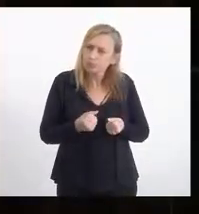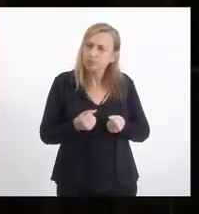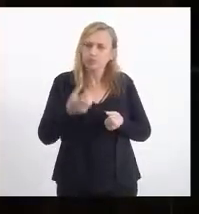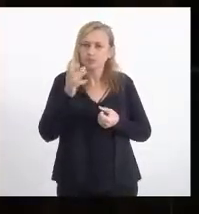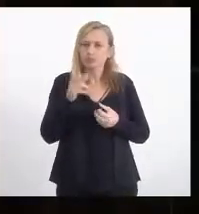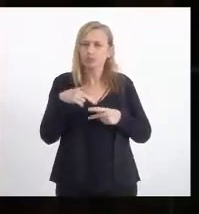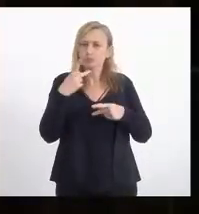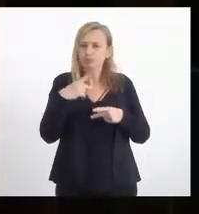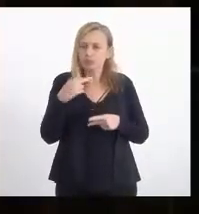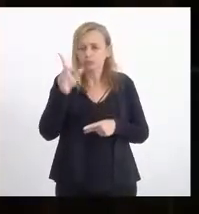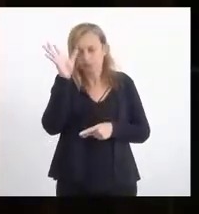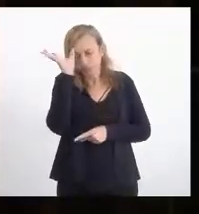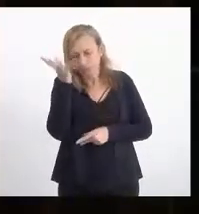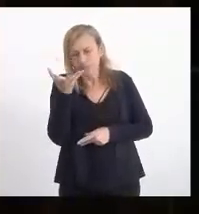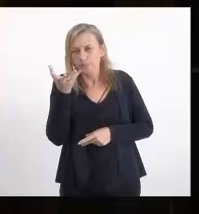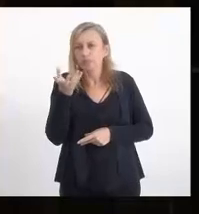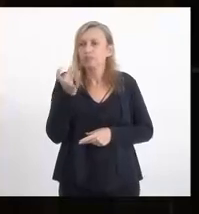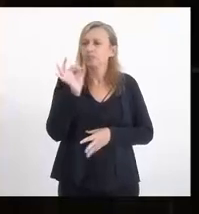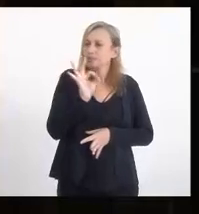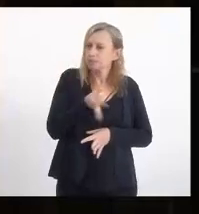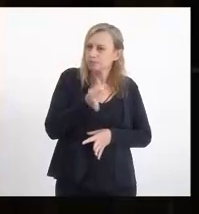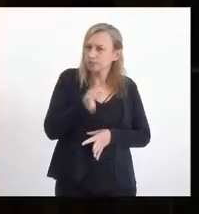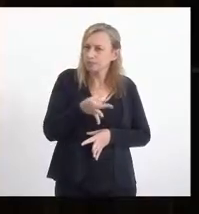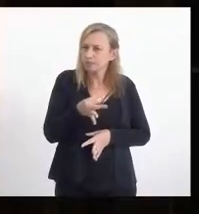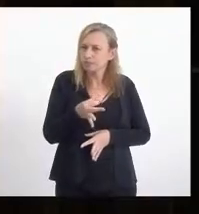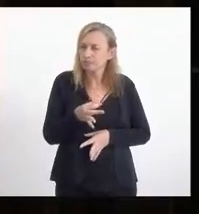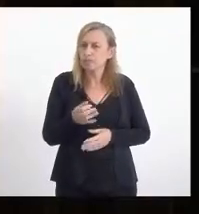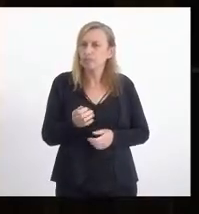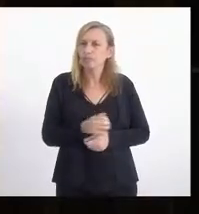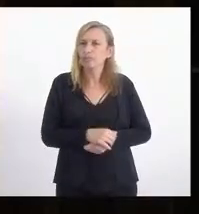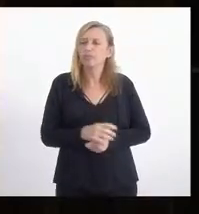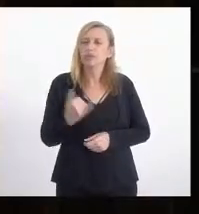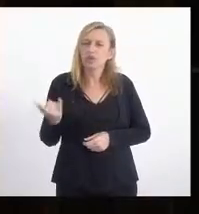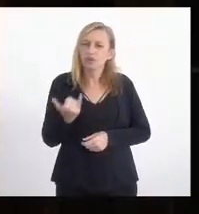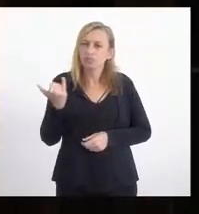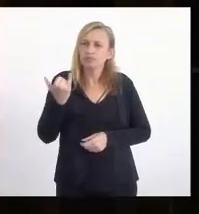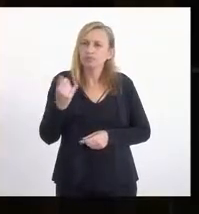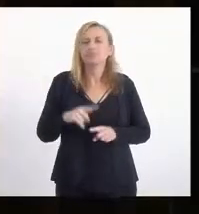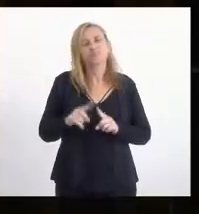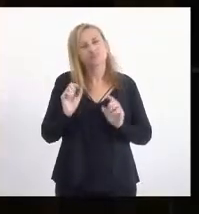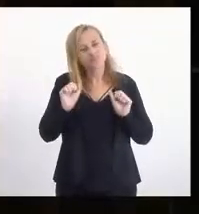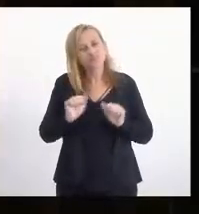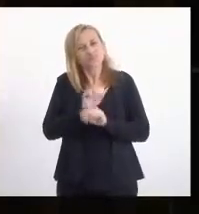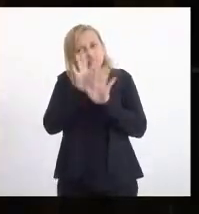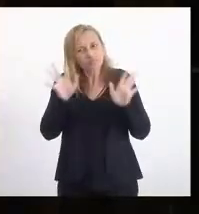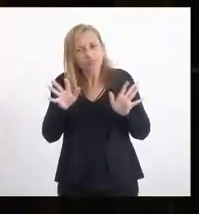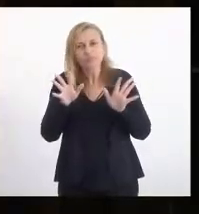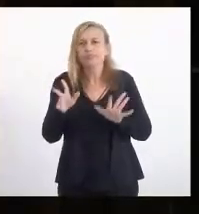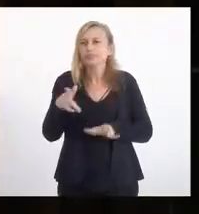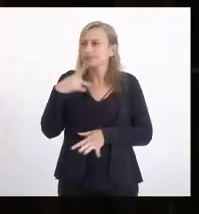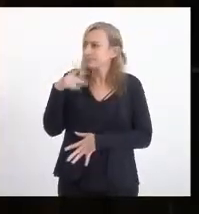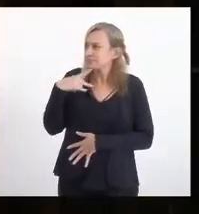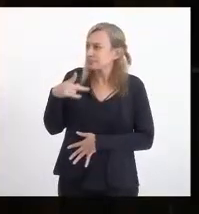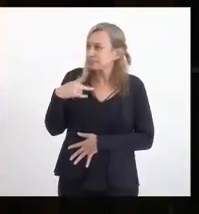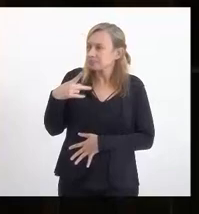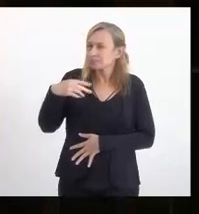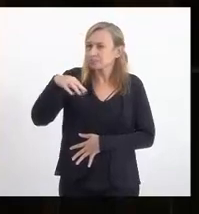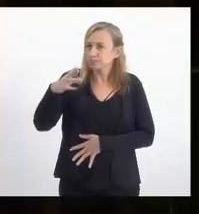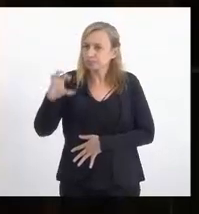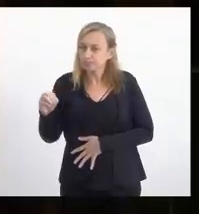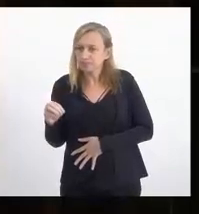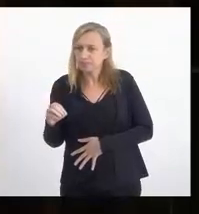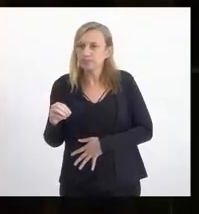resolver porque é de Fundamental e capital importância agora é claro como disse o